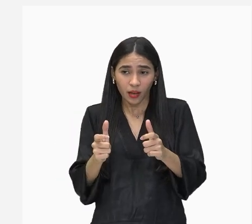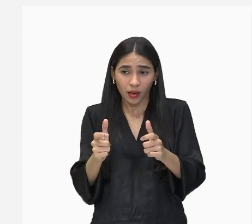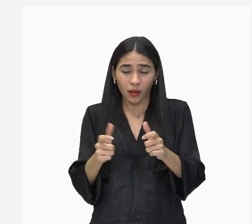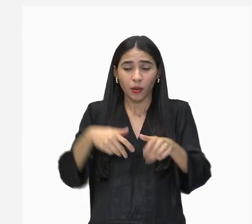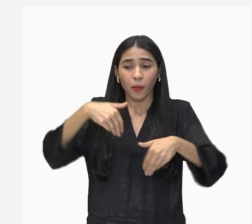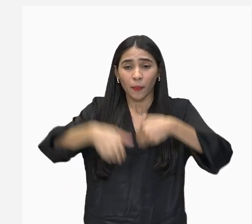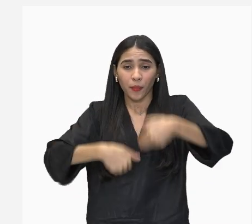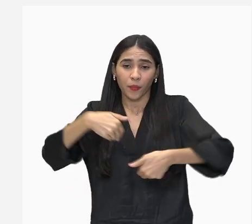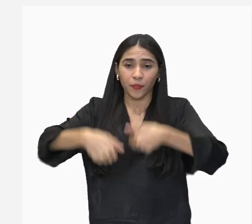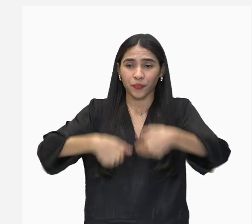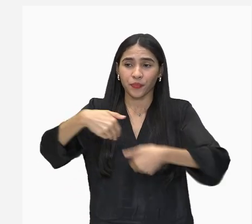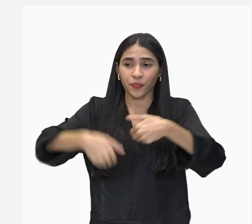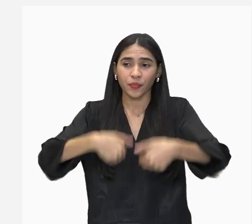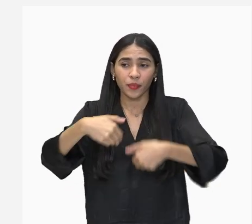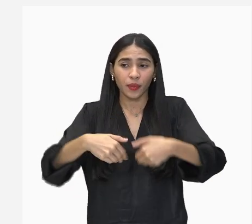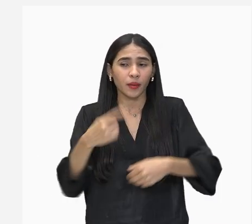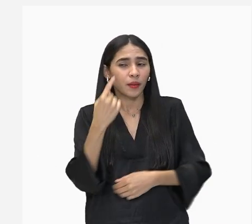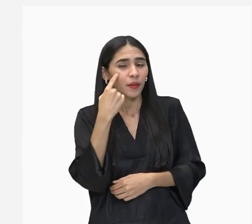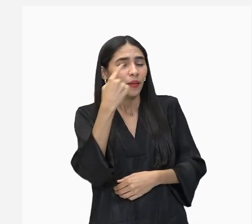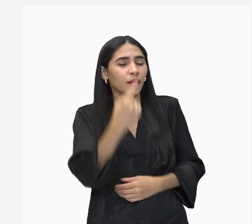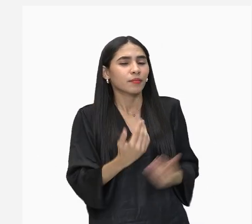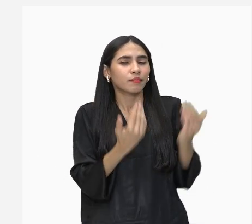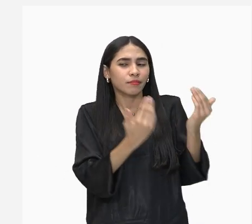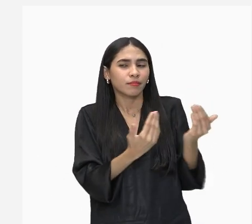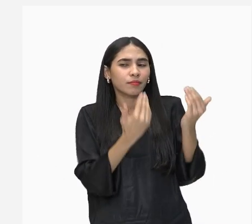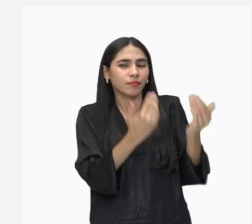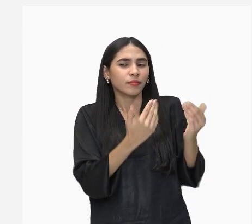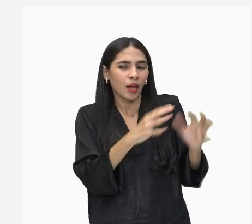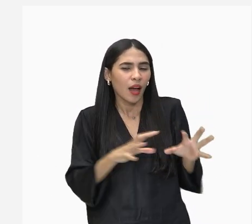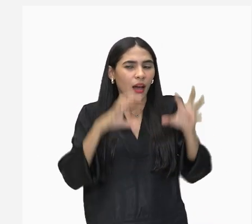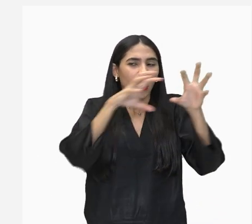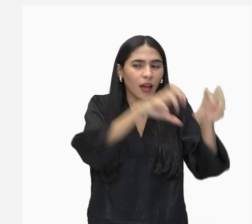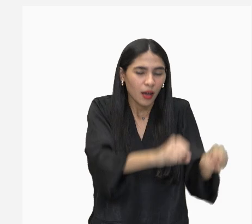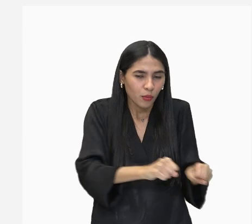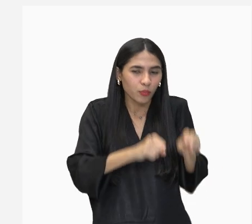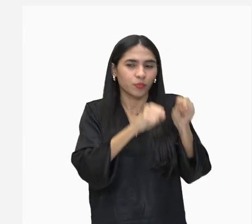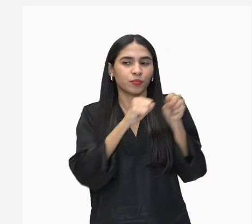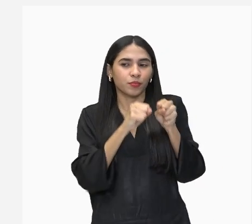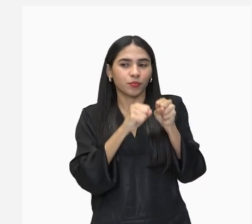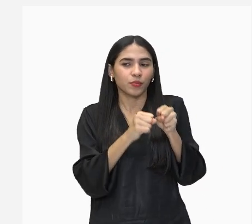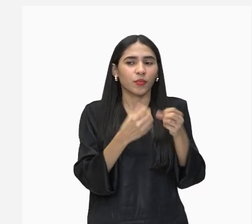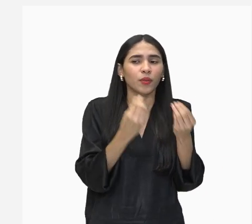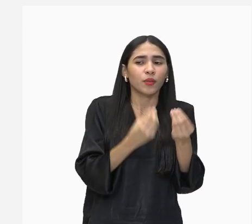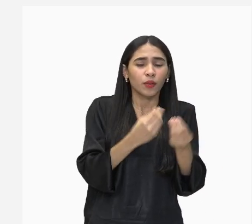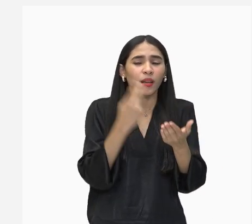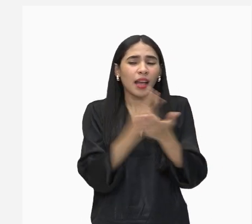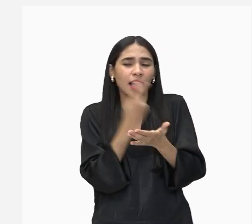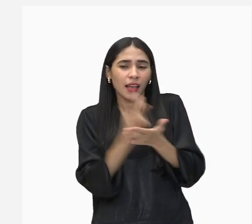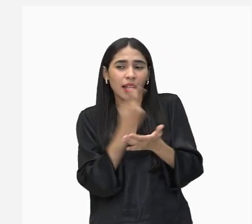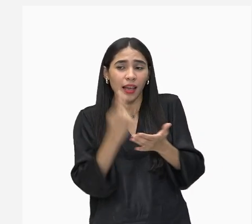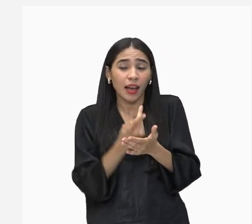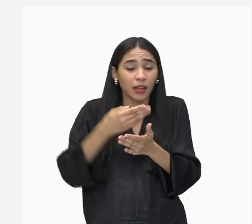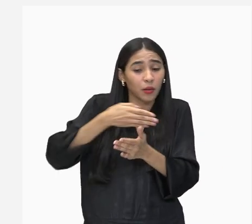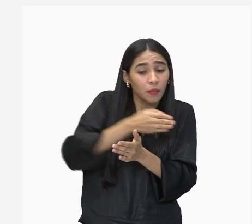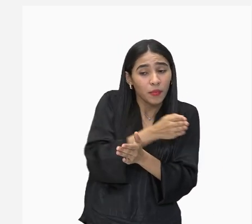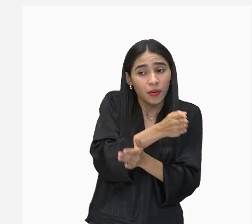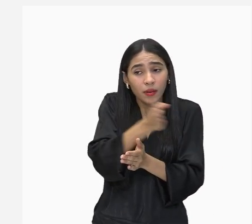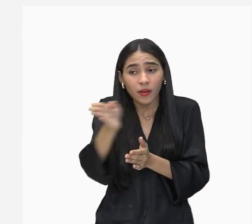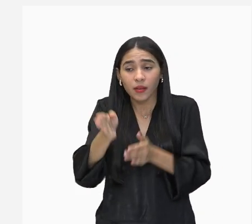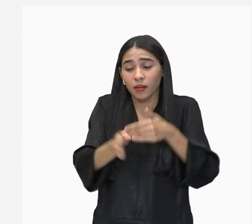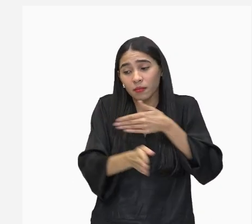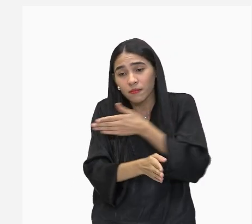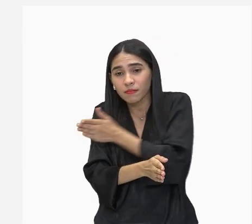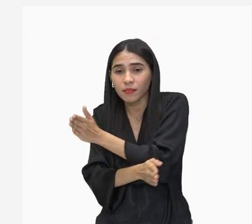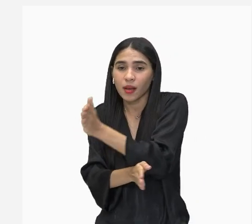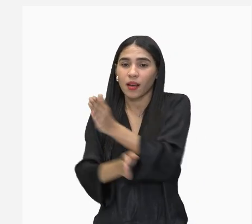estava querendo, mas era comer o herói. Ensinou o falso. Tu vai por aqui, menino homem, vai por ali,